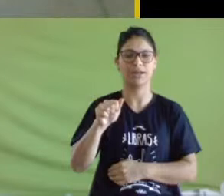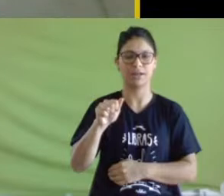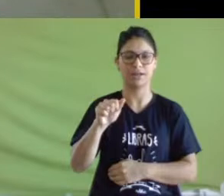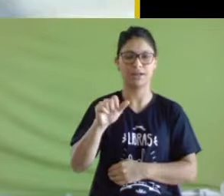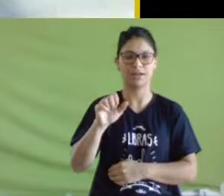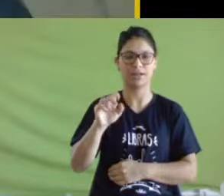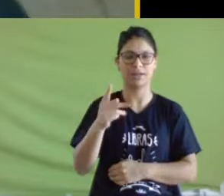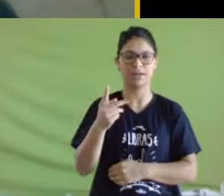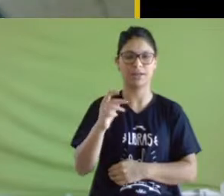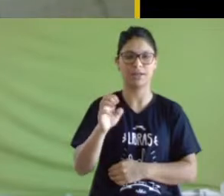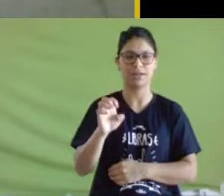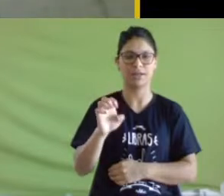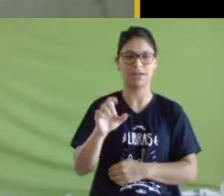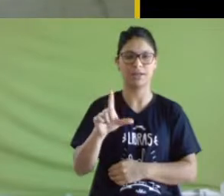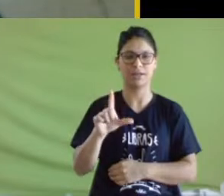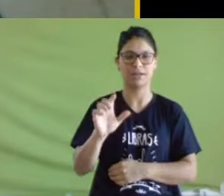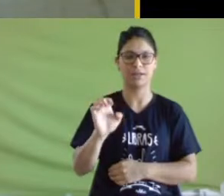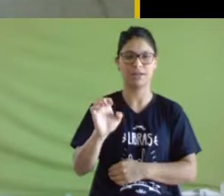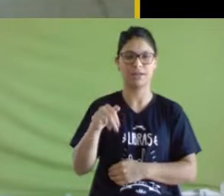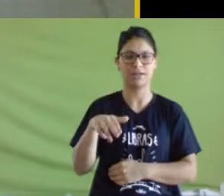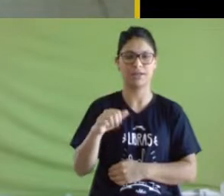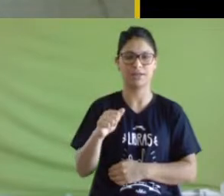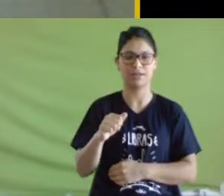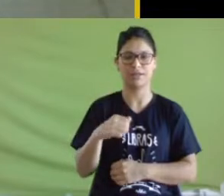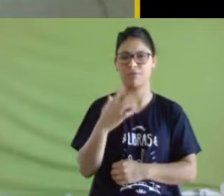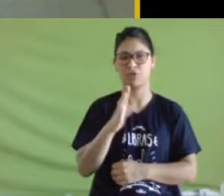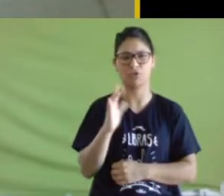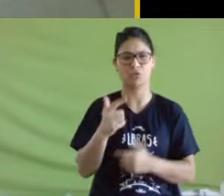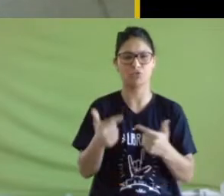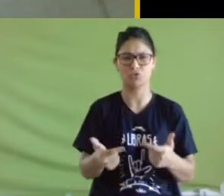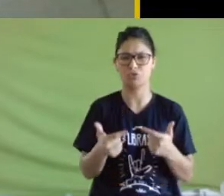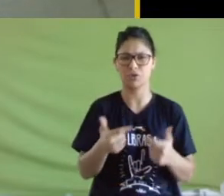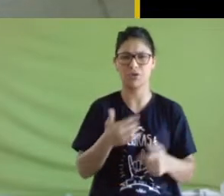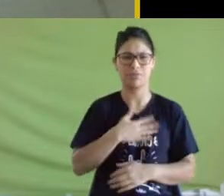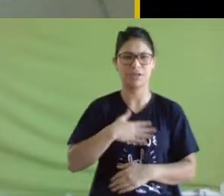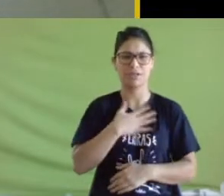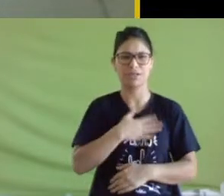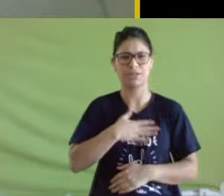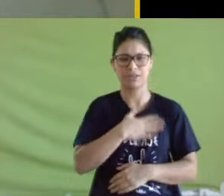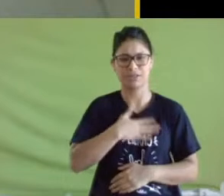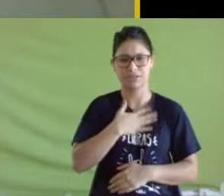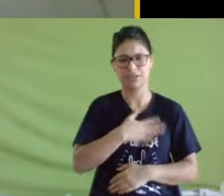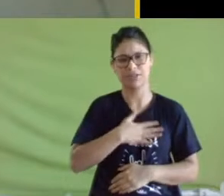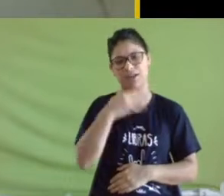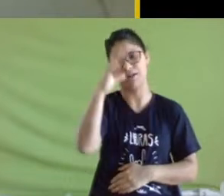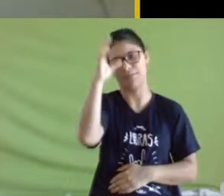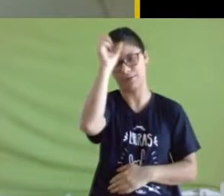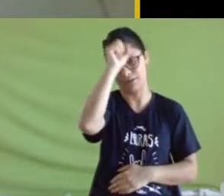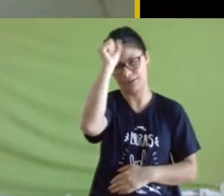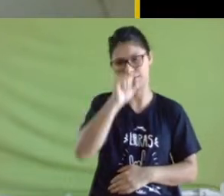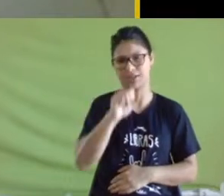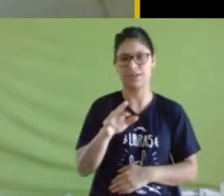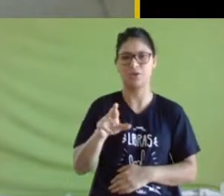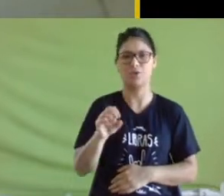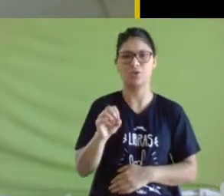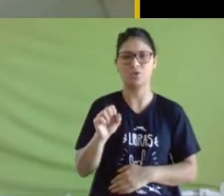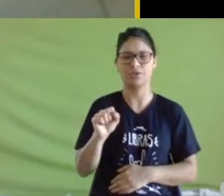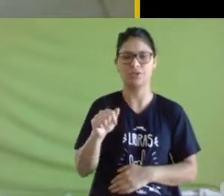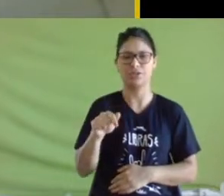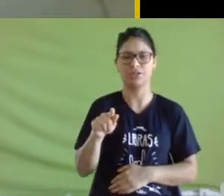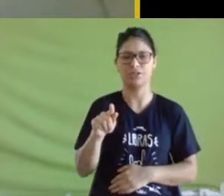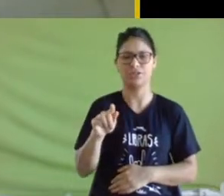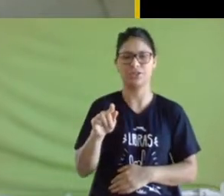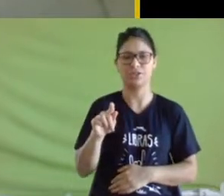você perguntou se estava chateando, ela falou, não chateia, é prazeroso aprender. A Rosângela Queiroz